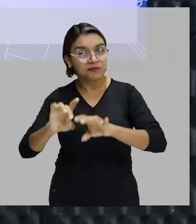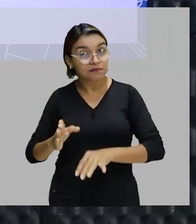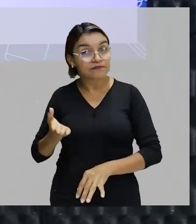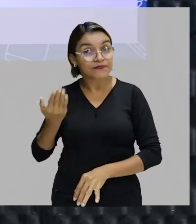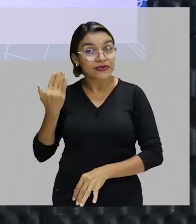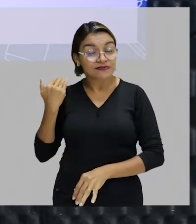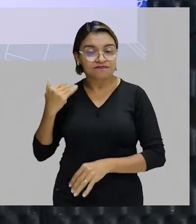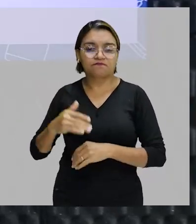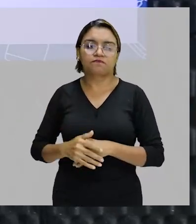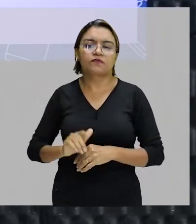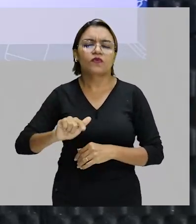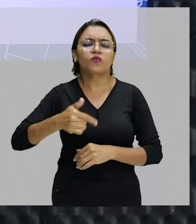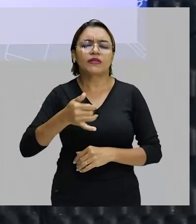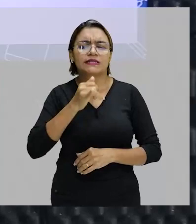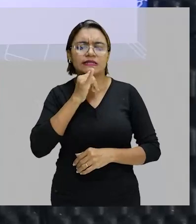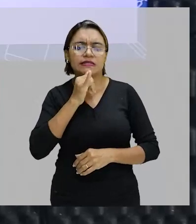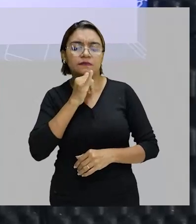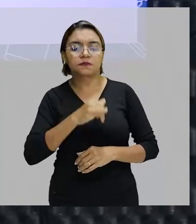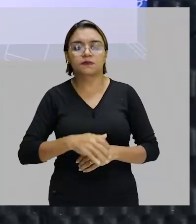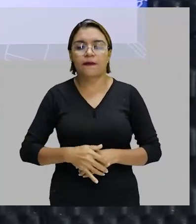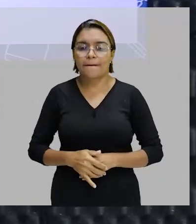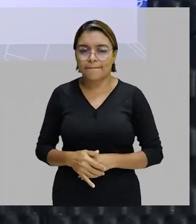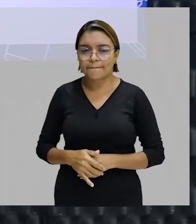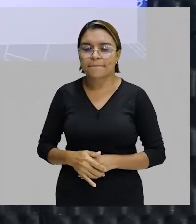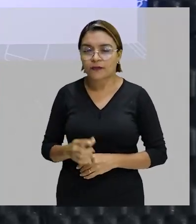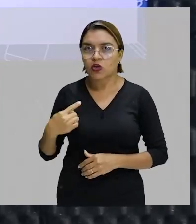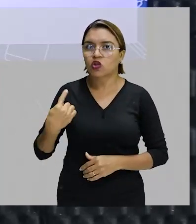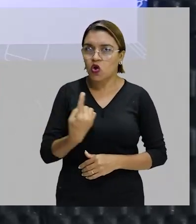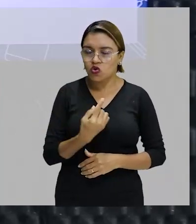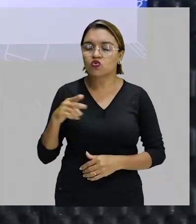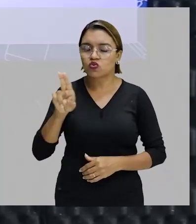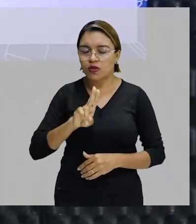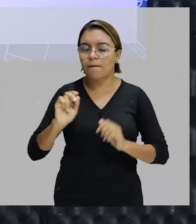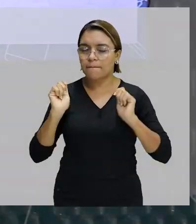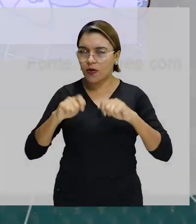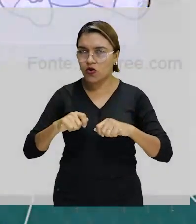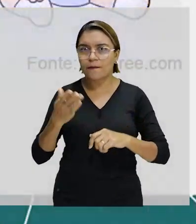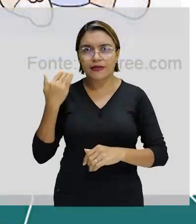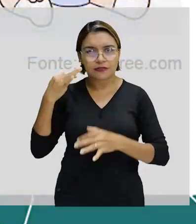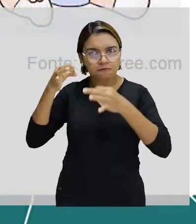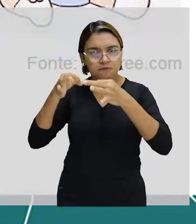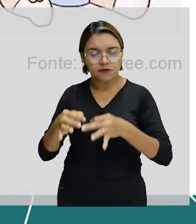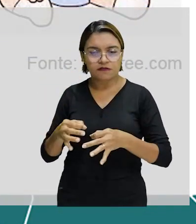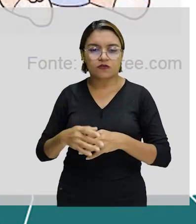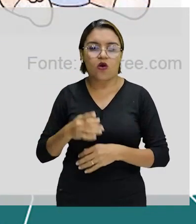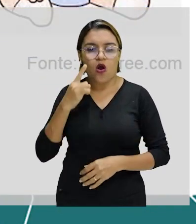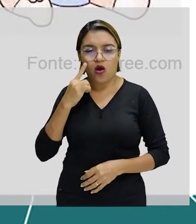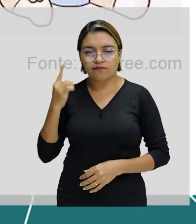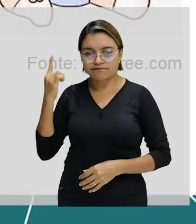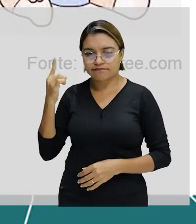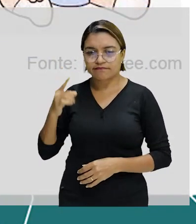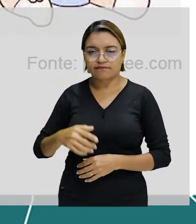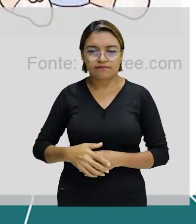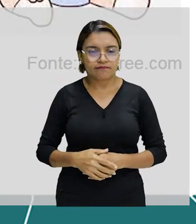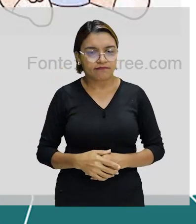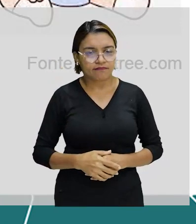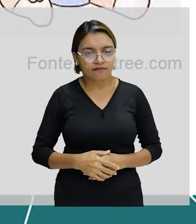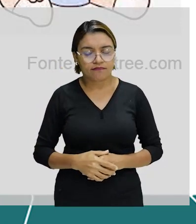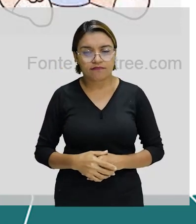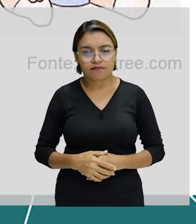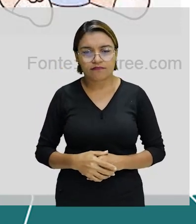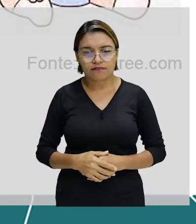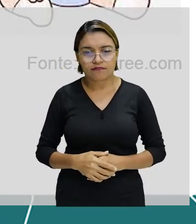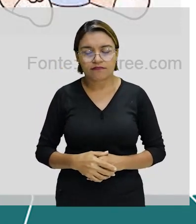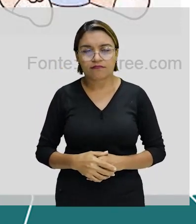Tá? Um outro exemplo, uma outra situação que nós também podemos usar o passado perfeito. talk about the duration of an action.